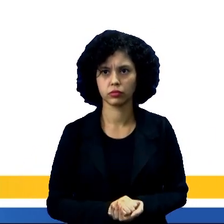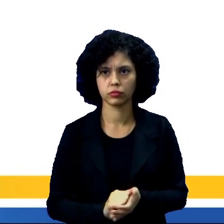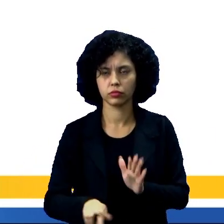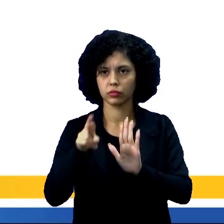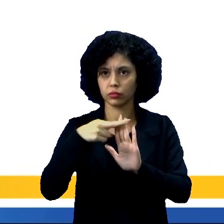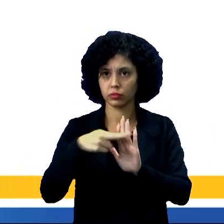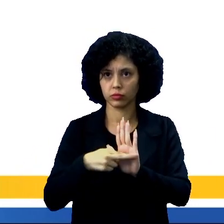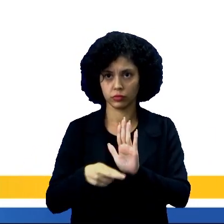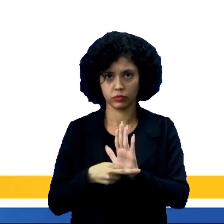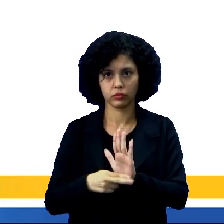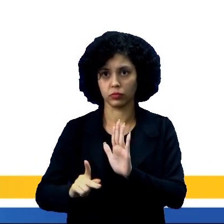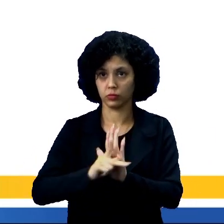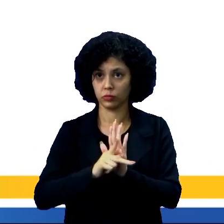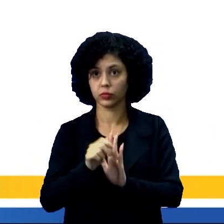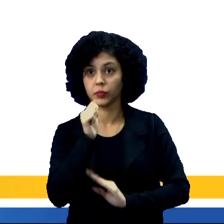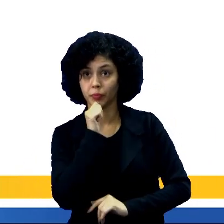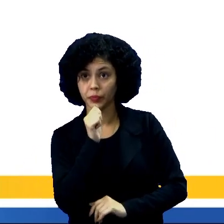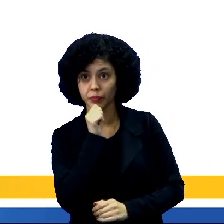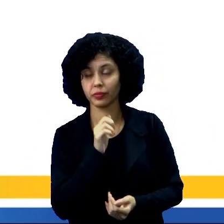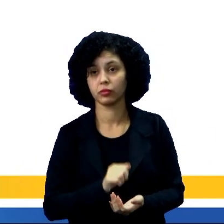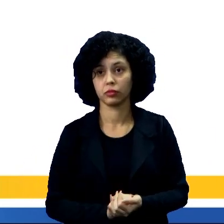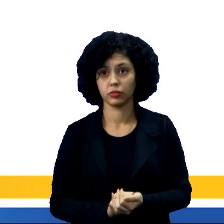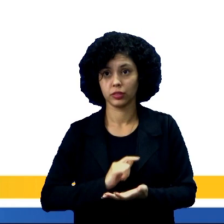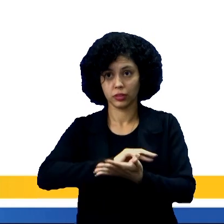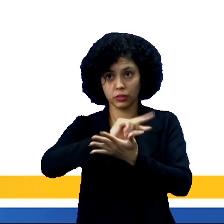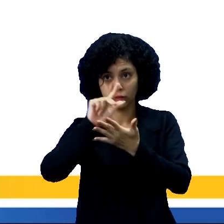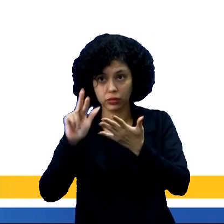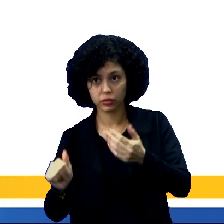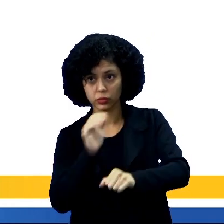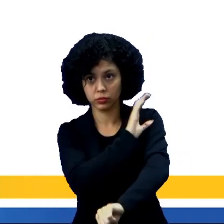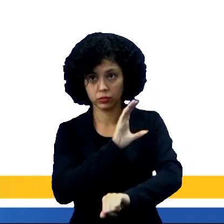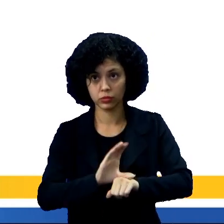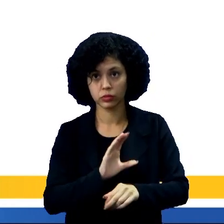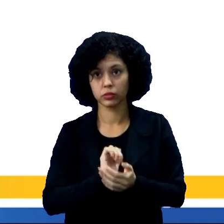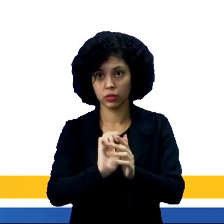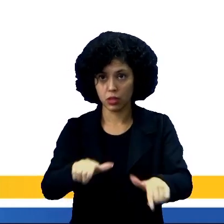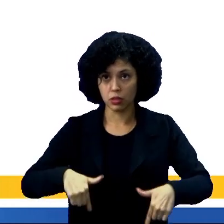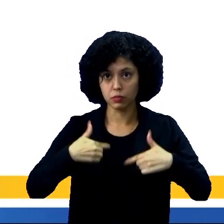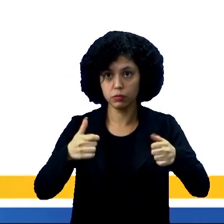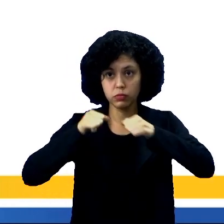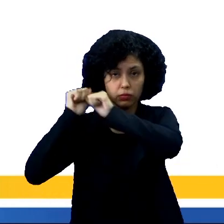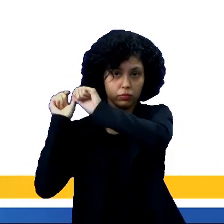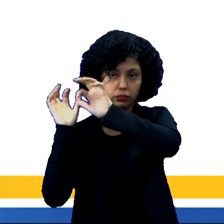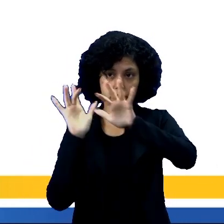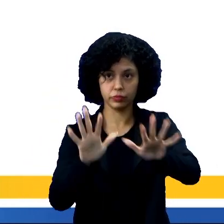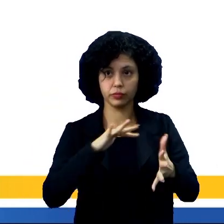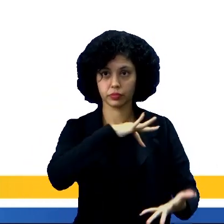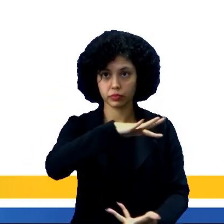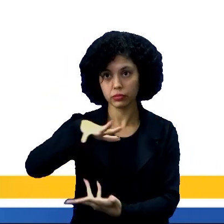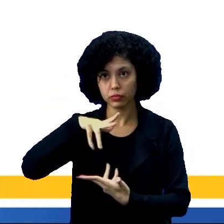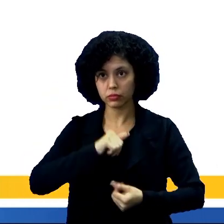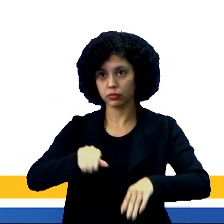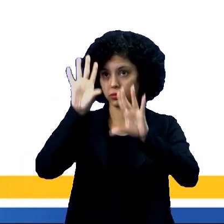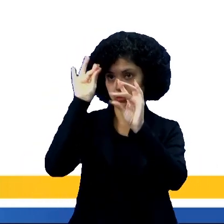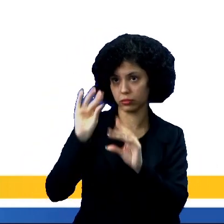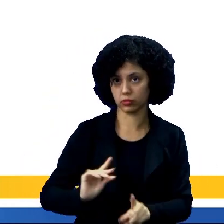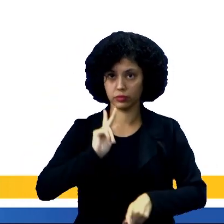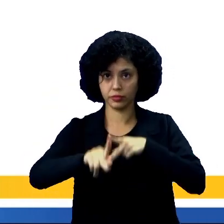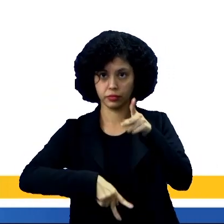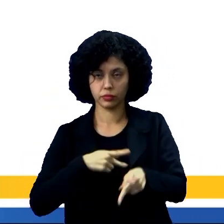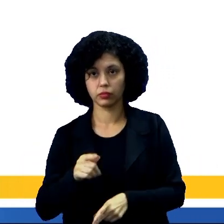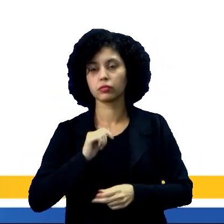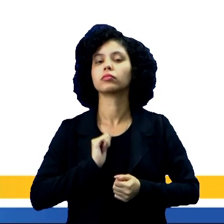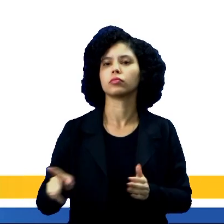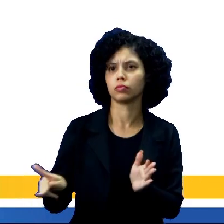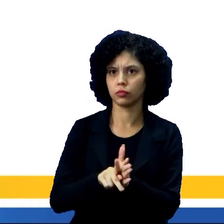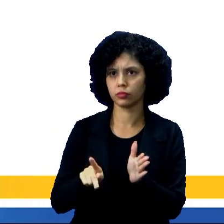seguindo regras específicas. Ademais, devido à diversidade cultural, as lutas se espalharam pelo mundo e em cada povo